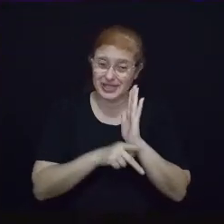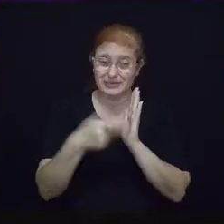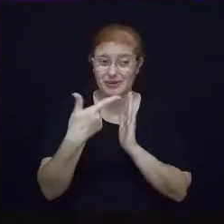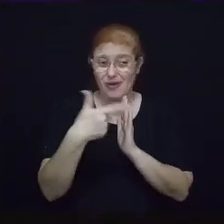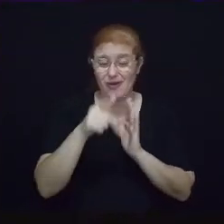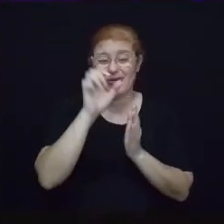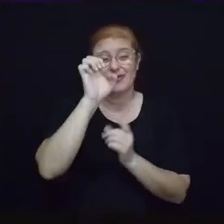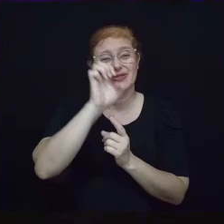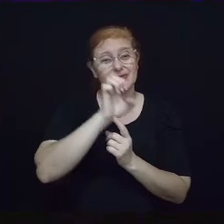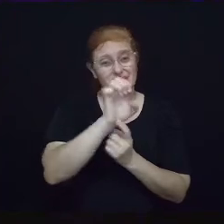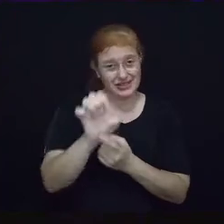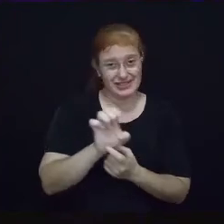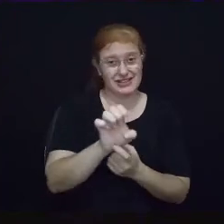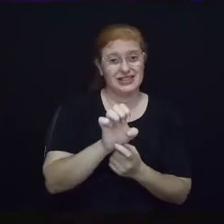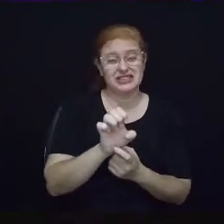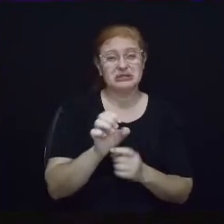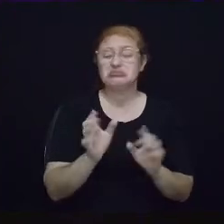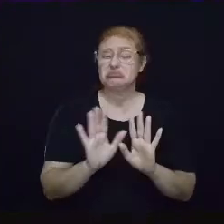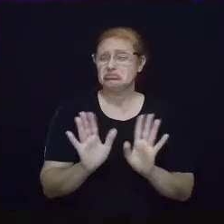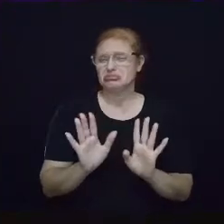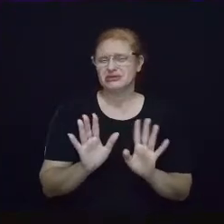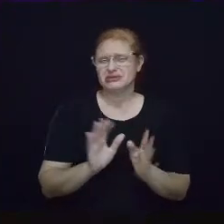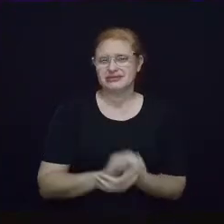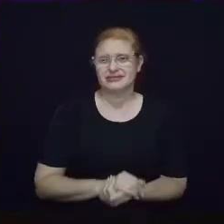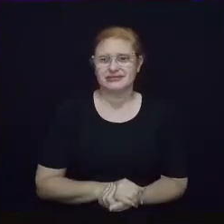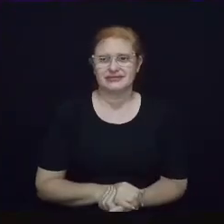outra exposição. Não,